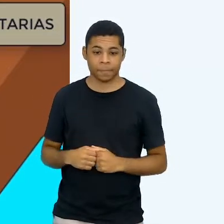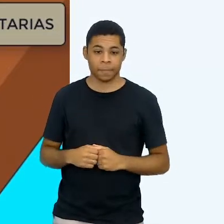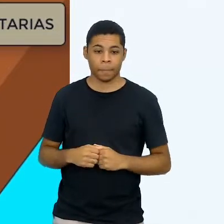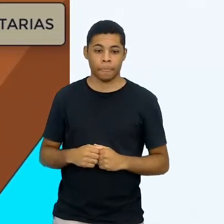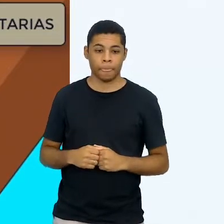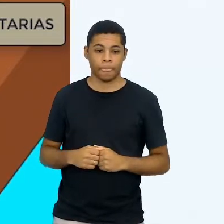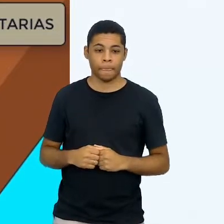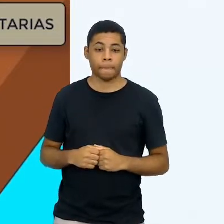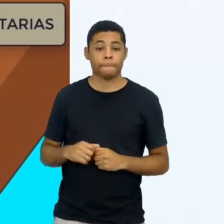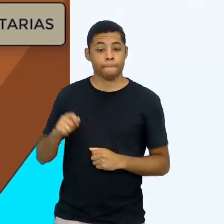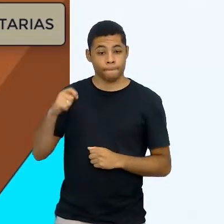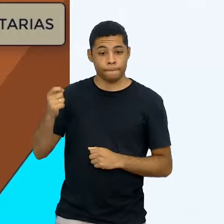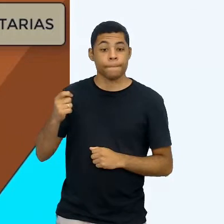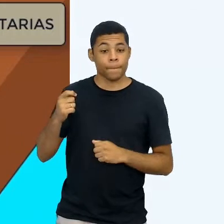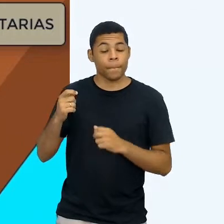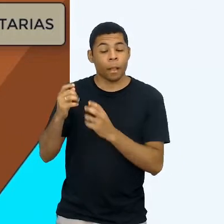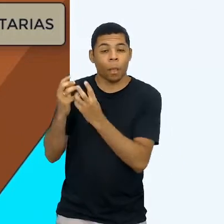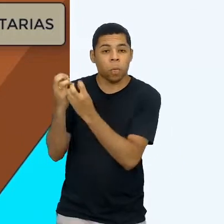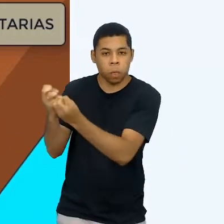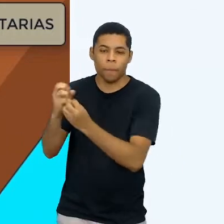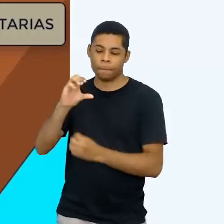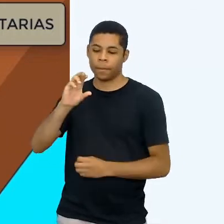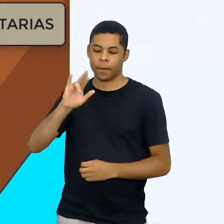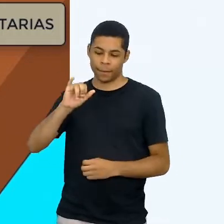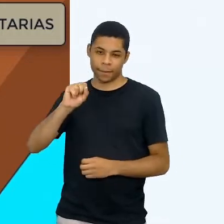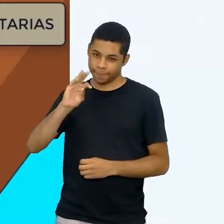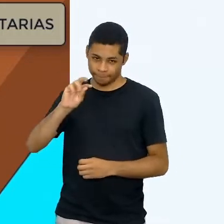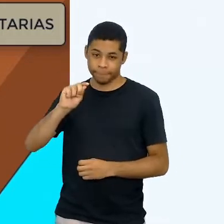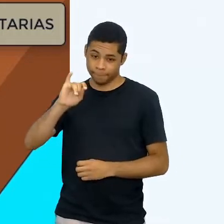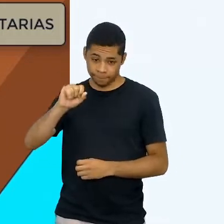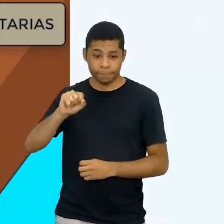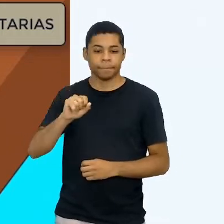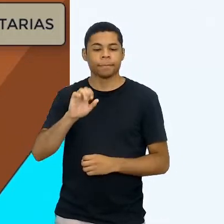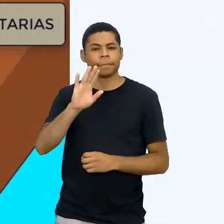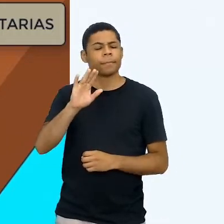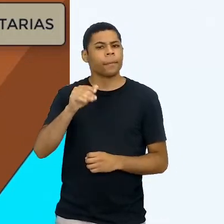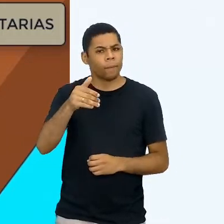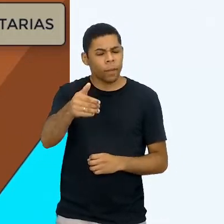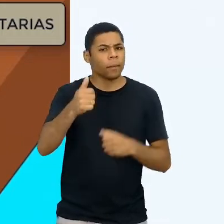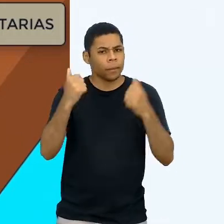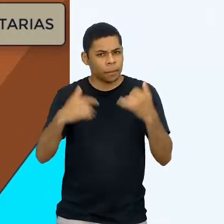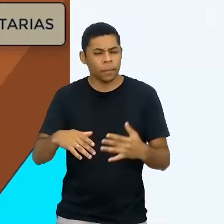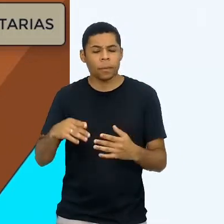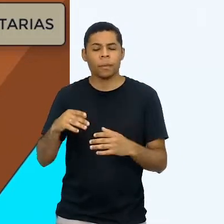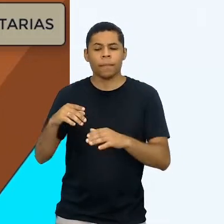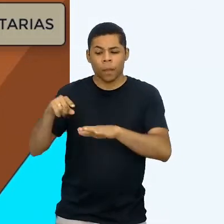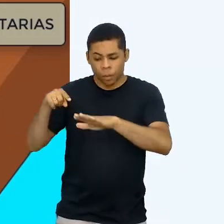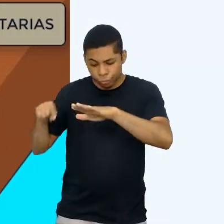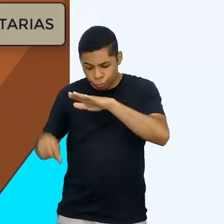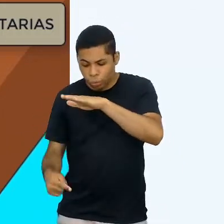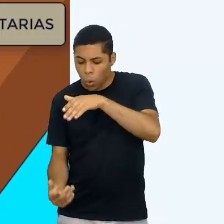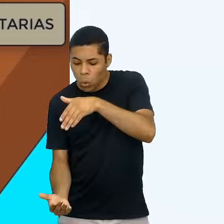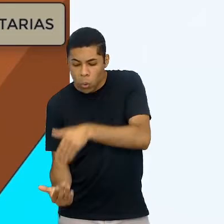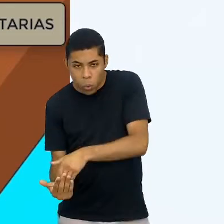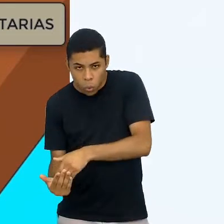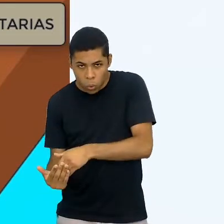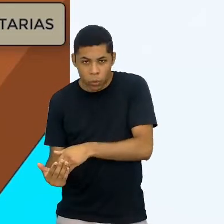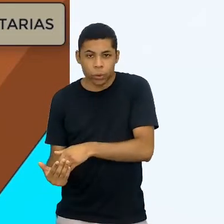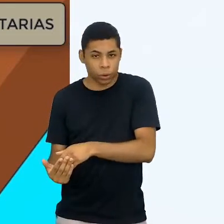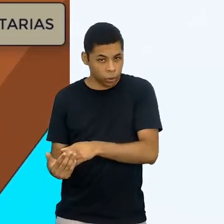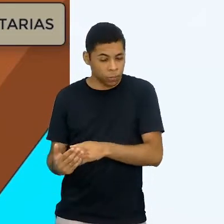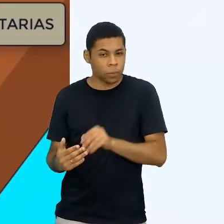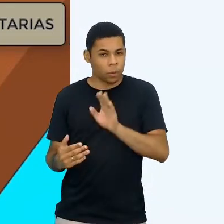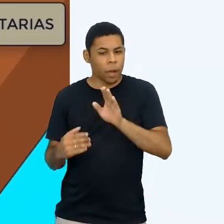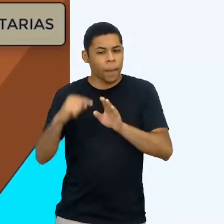o processo de meteorização, né, na superfície terrestre. Eu vou explicar isso nas próximas aulas para vocês, eu não vou entrar em